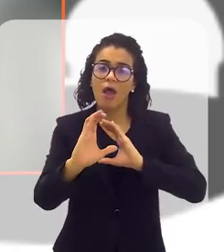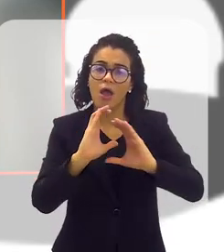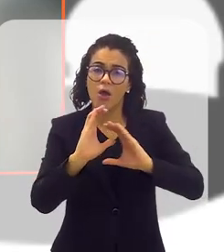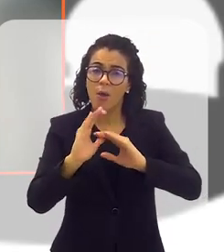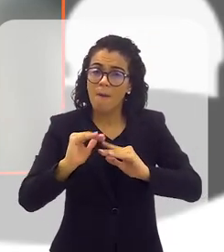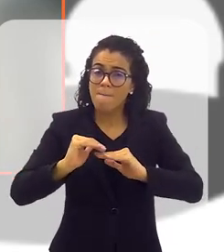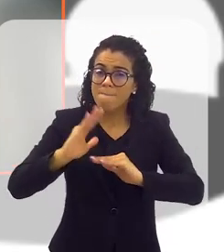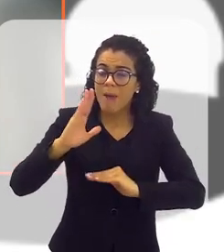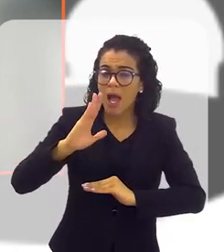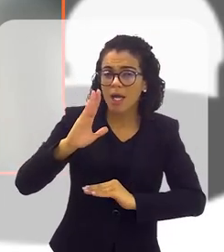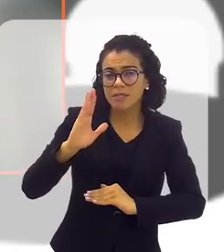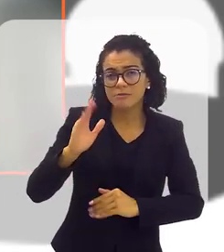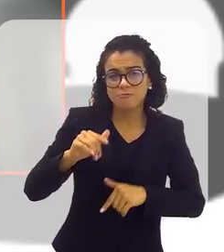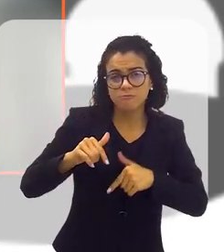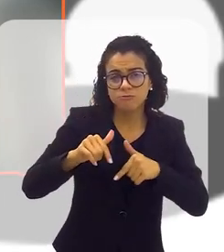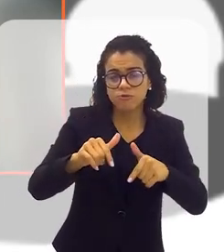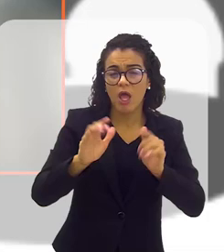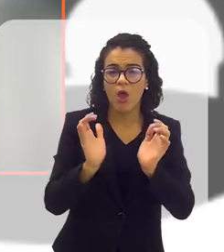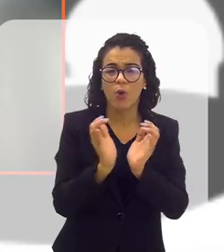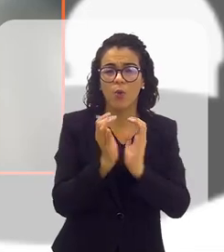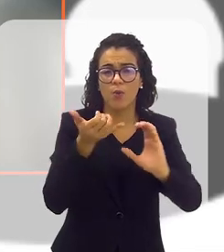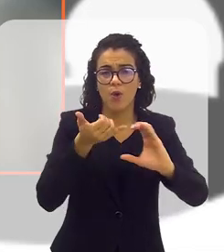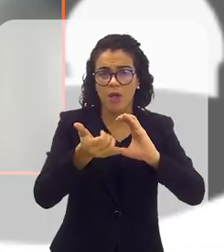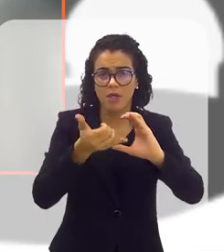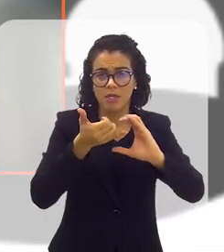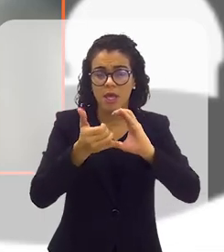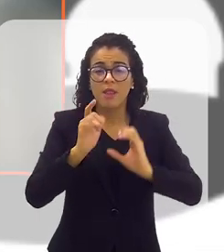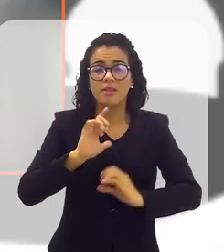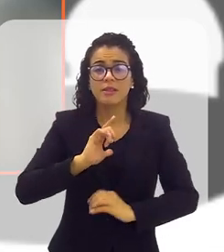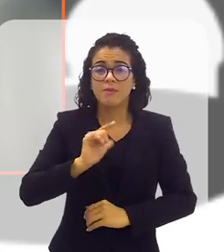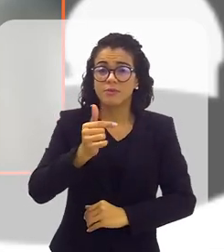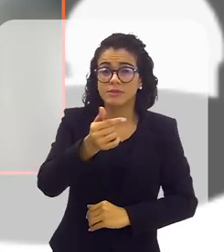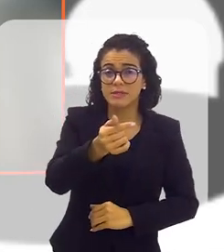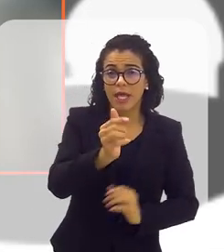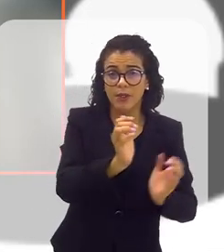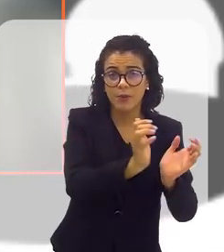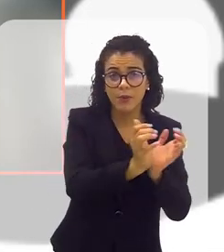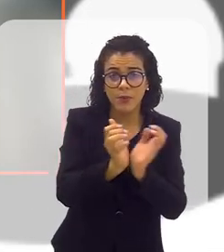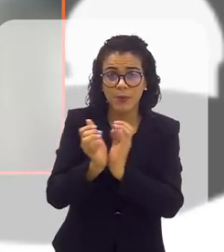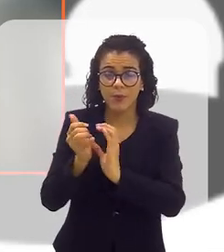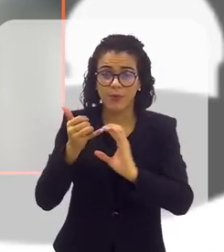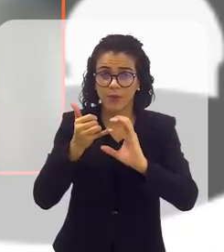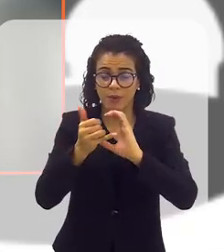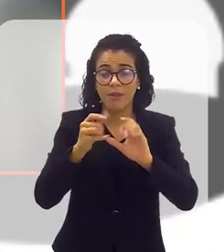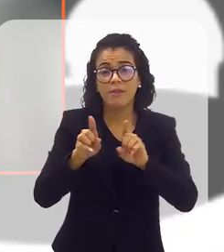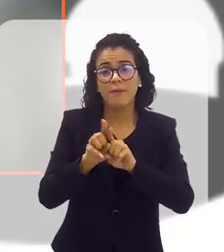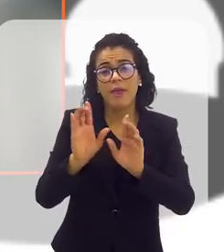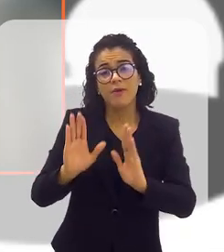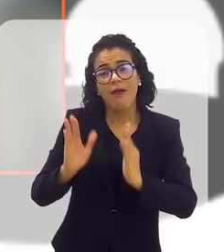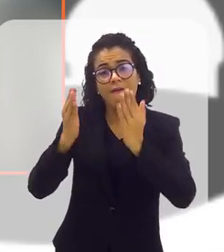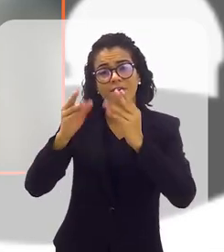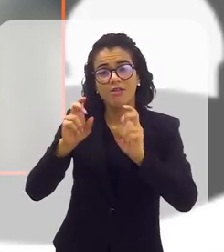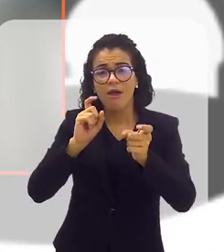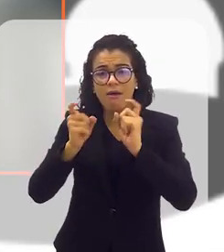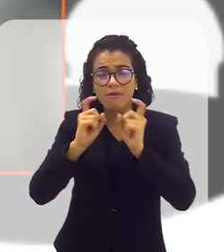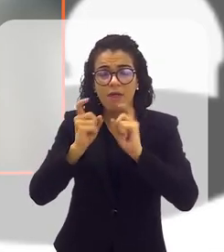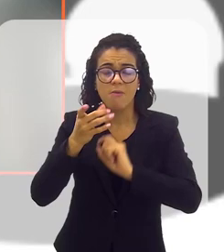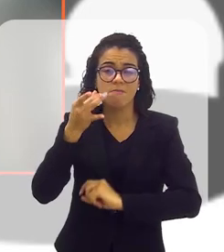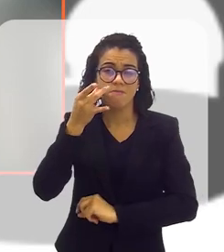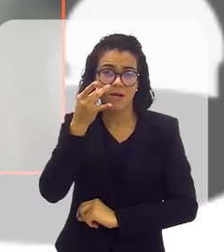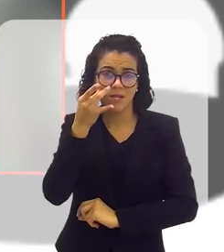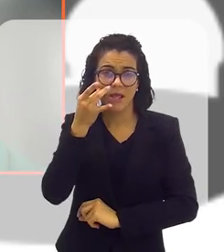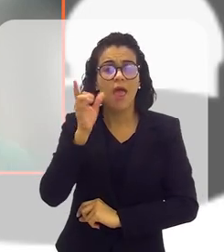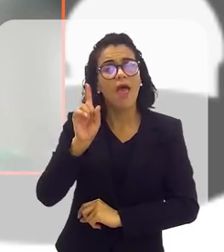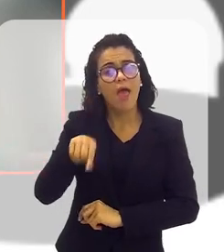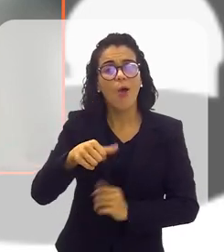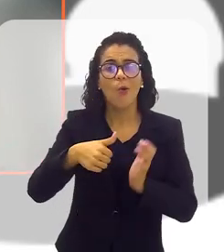de comunicação ali mais quente são os grupos de WhatsApp, nós temos 7, e os eventos presenciais que nós realizamos. Então,